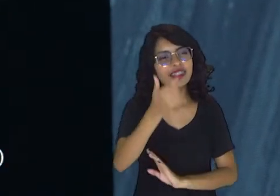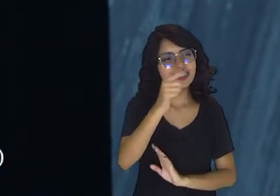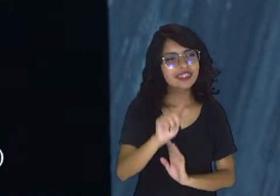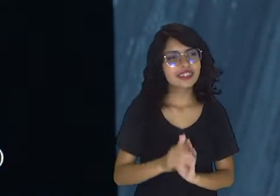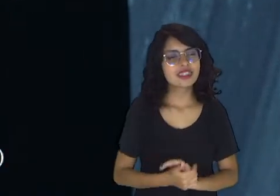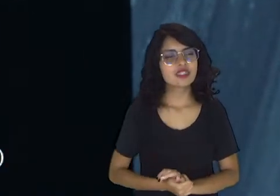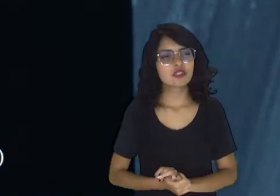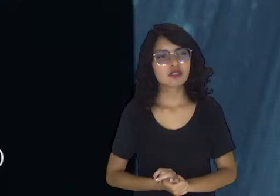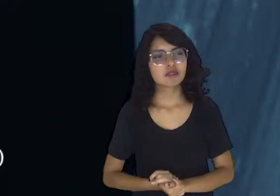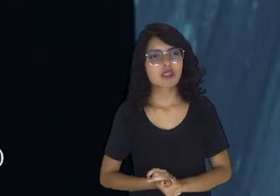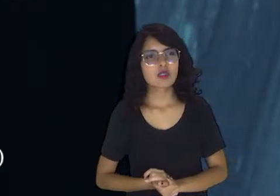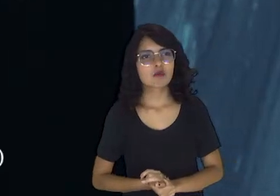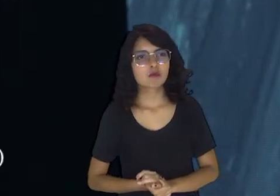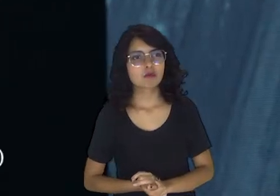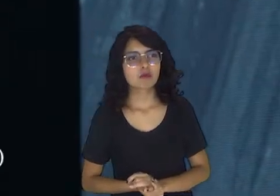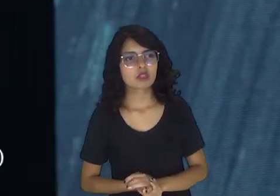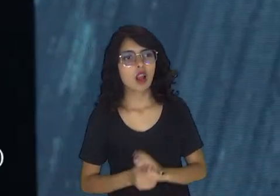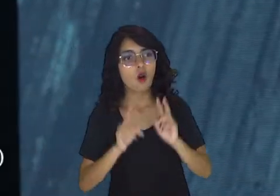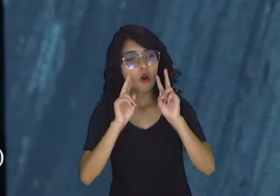linda.